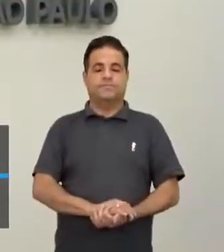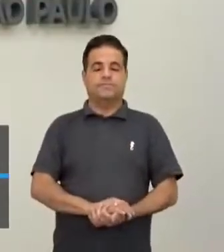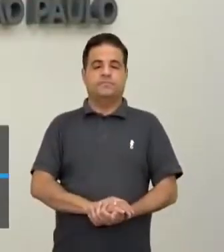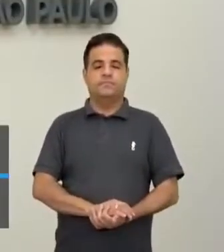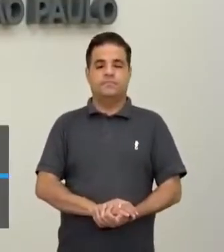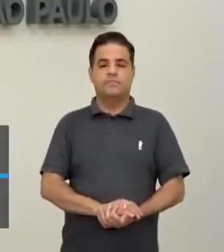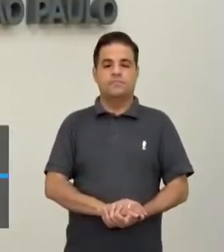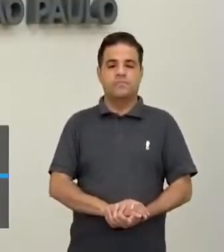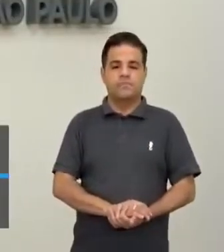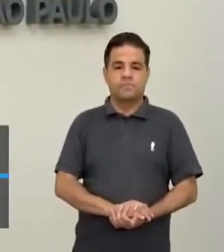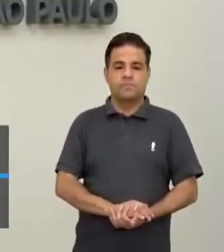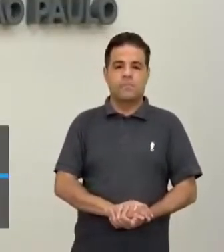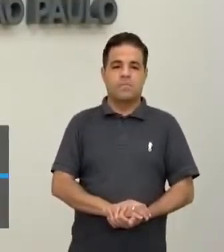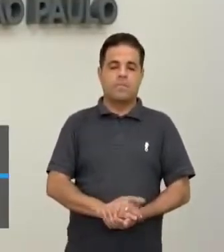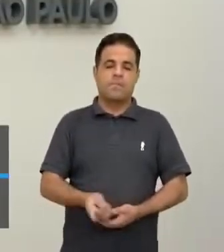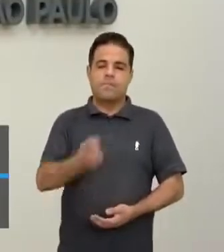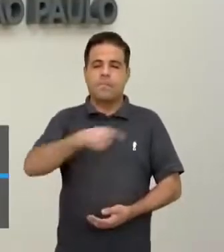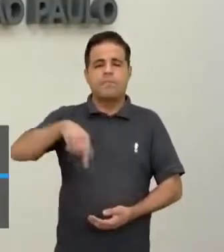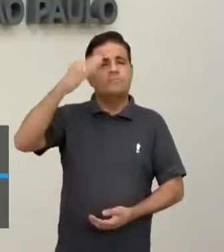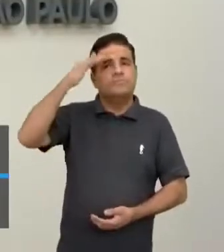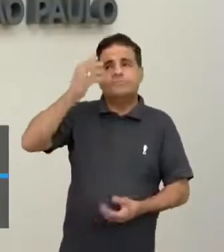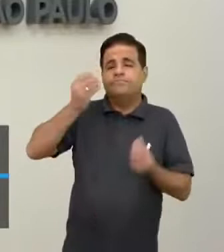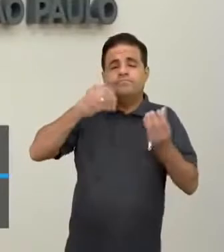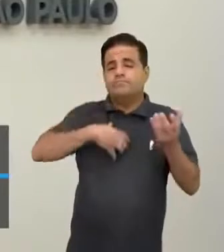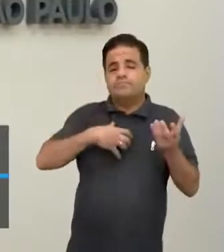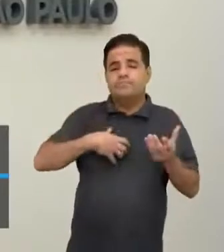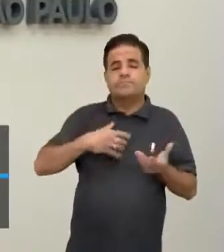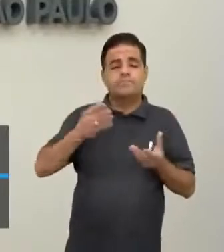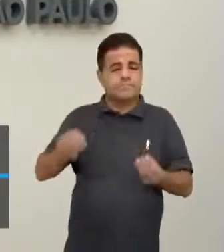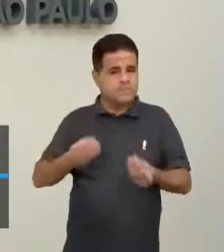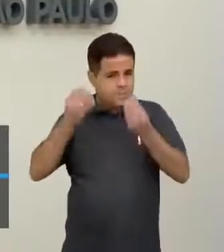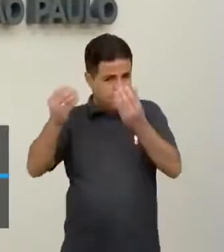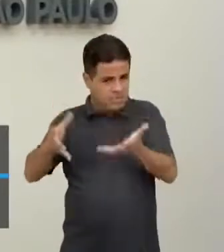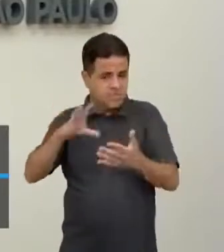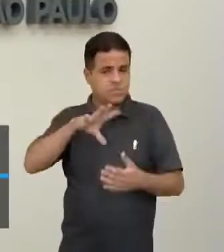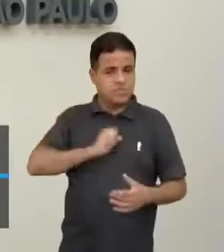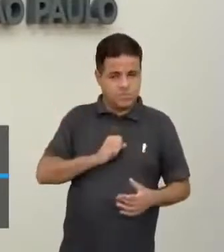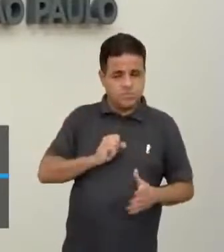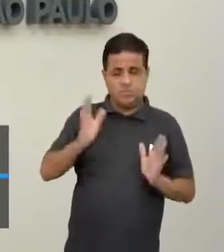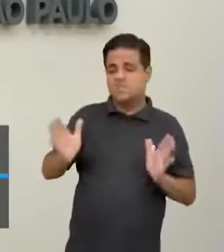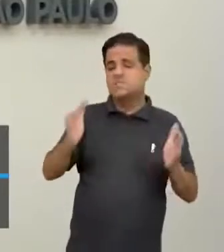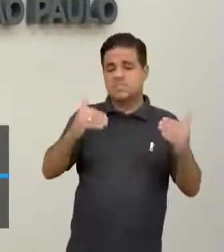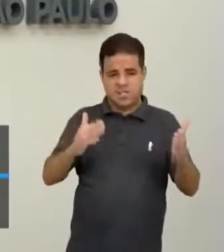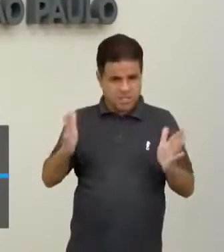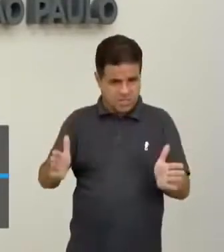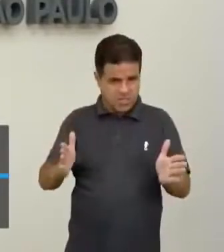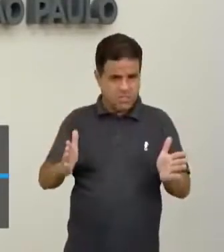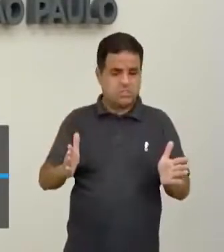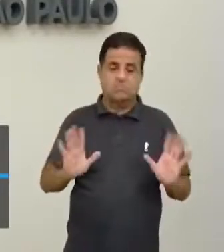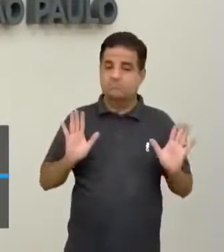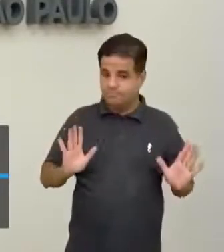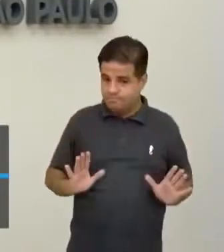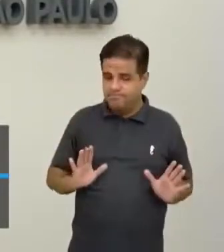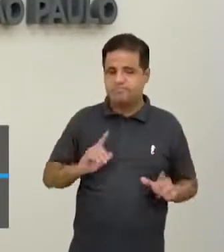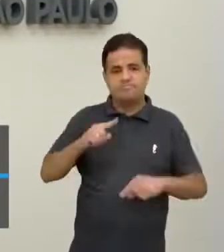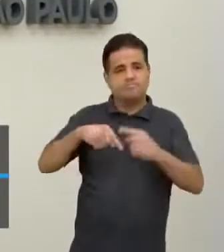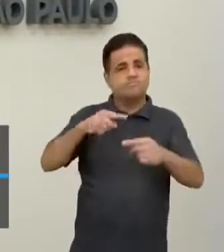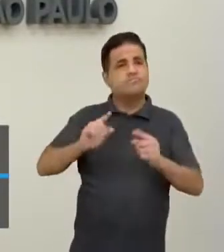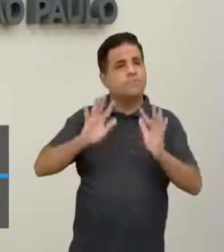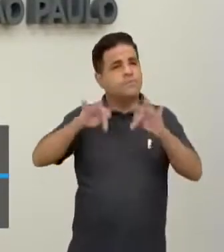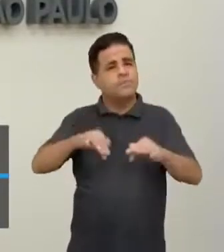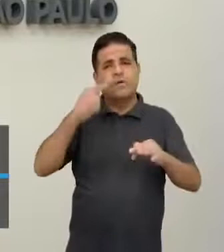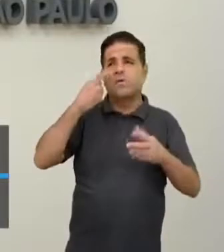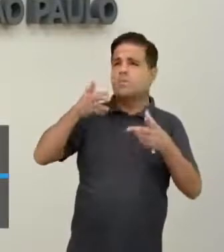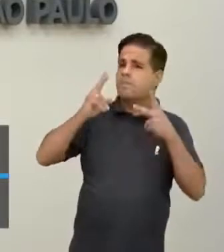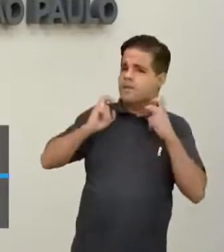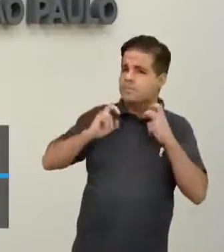que a gente entende disso, hein, Pro? Porque, presta atenção, entrega o amor em caixas, né? E aí, de repente, no final, a gente